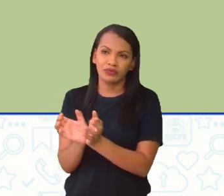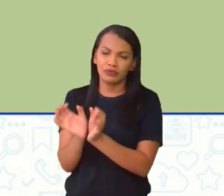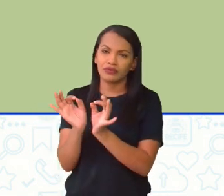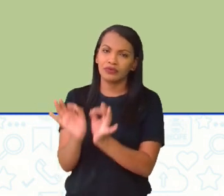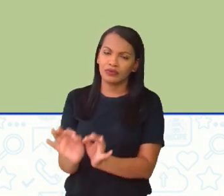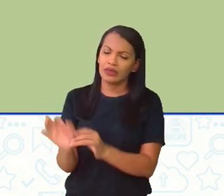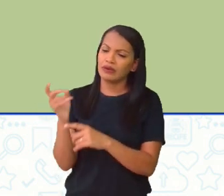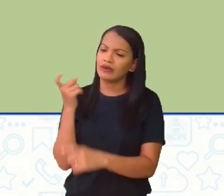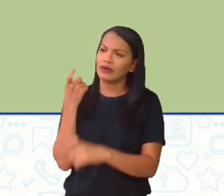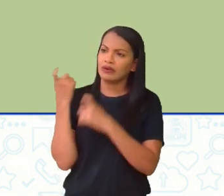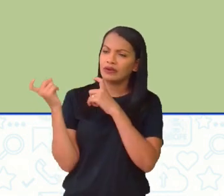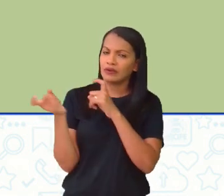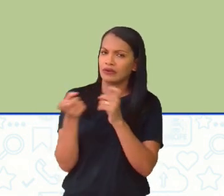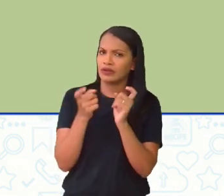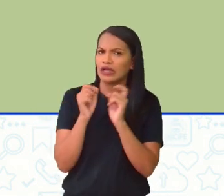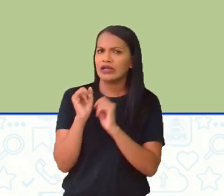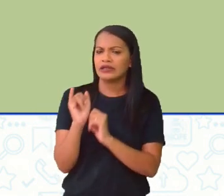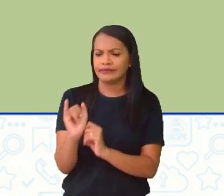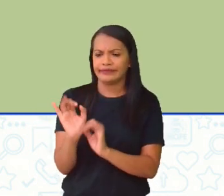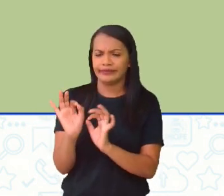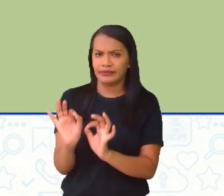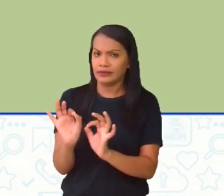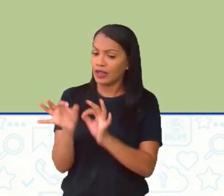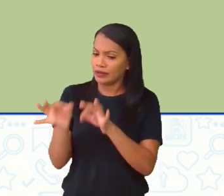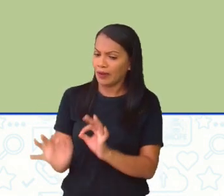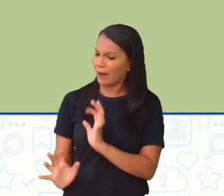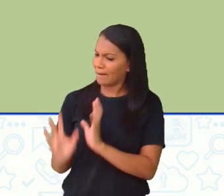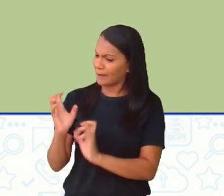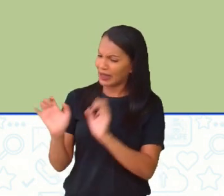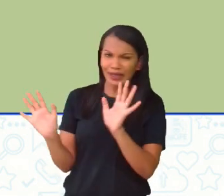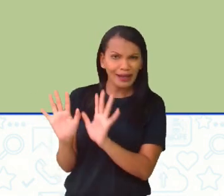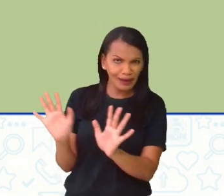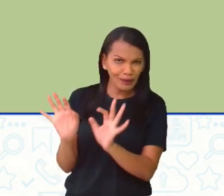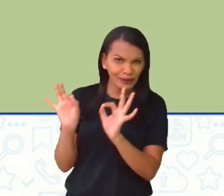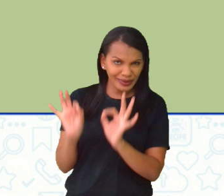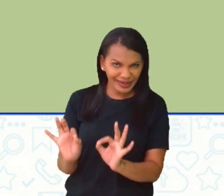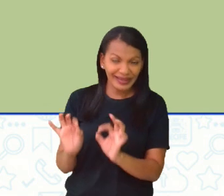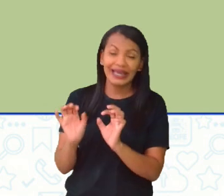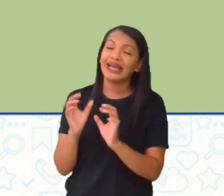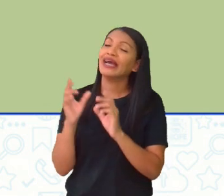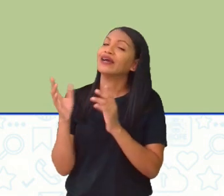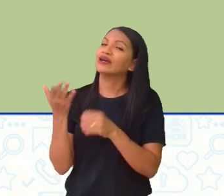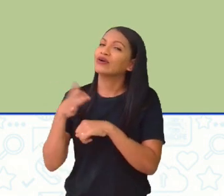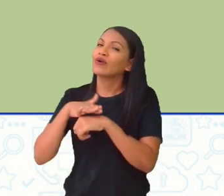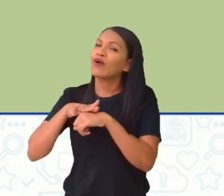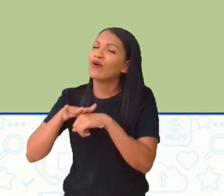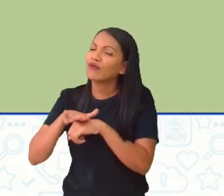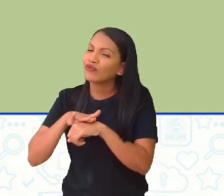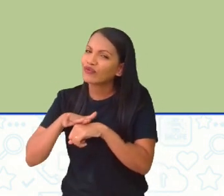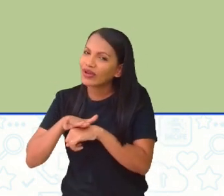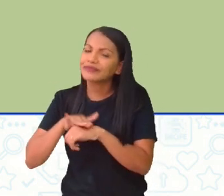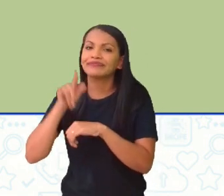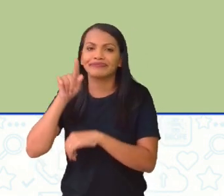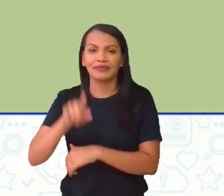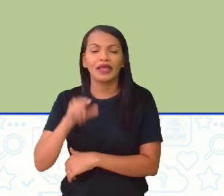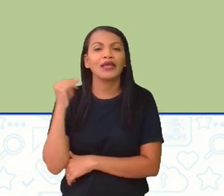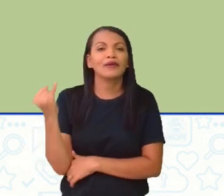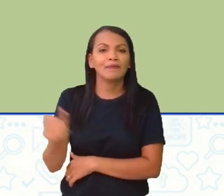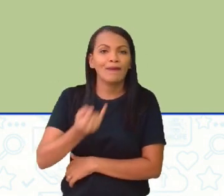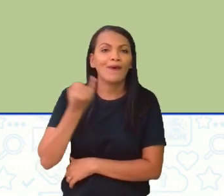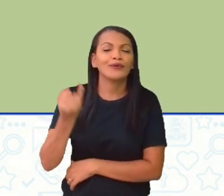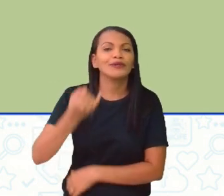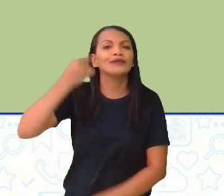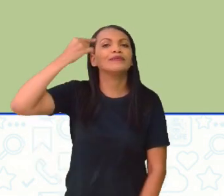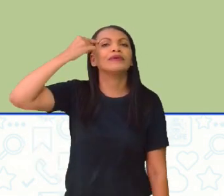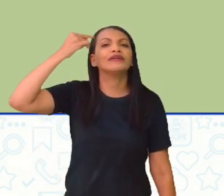e discuta civilizadamente com seus colegas, não é? Então, é importante pensar sobre isso, não